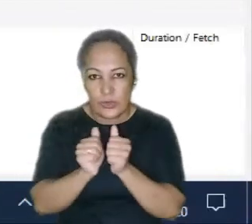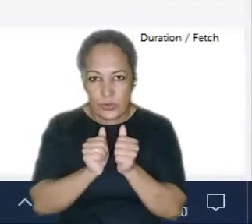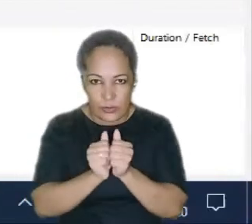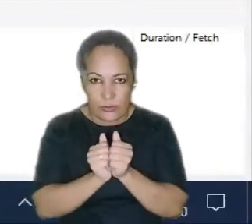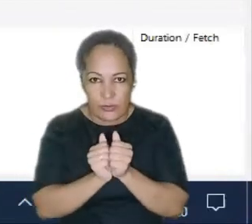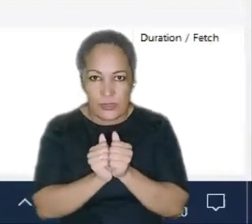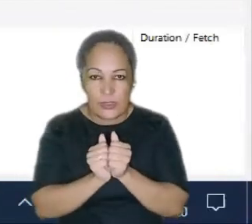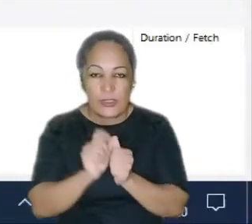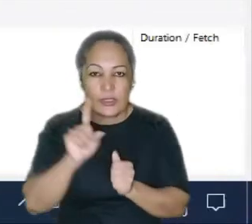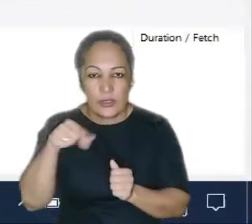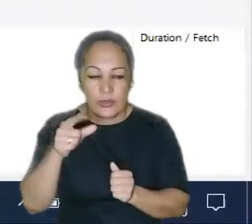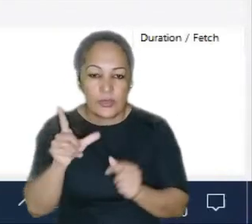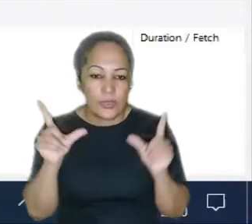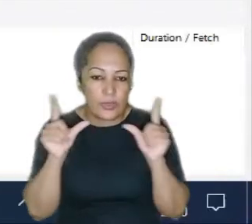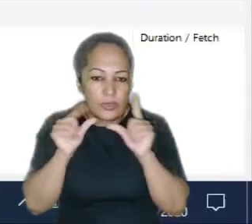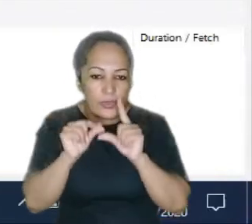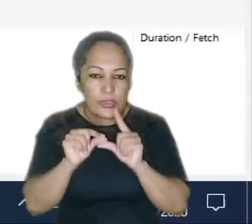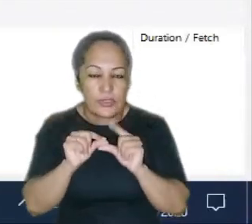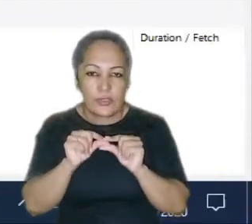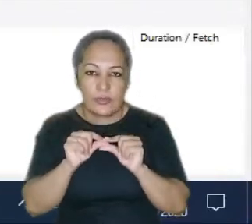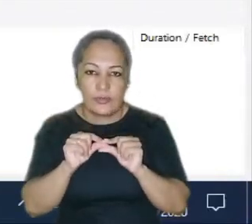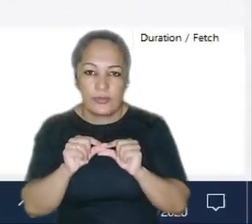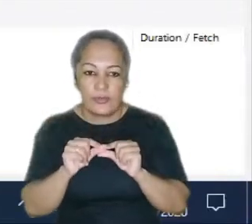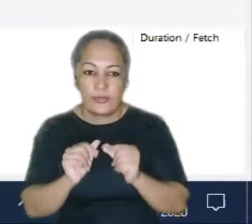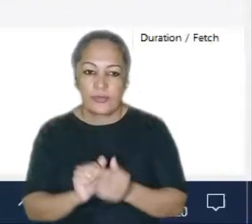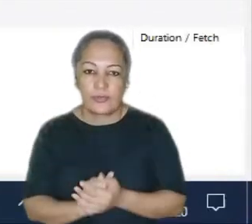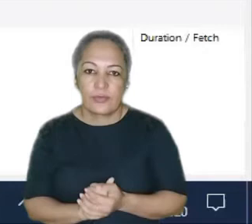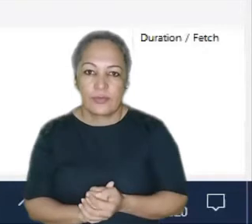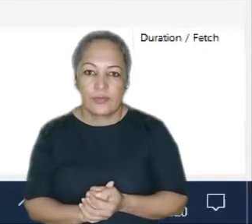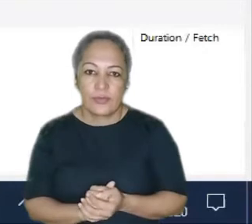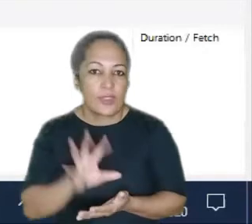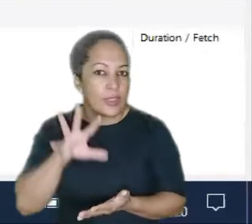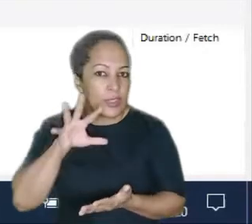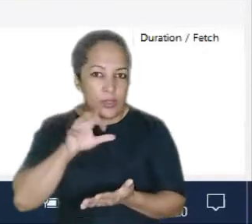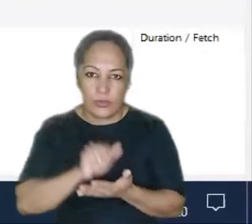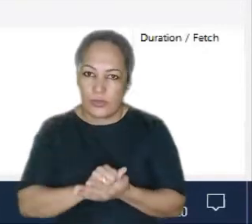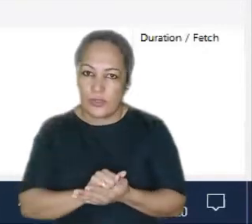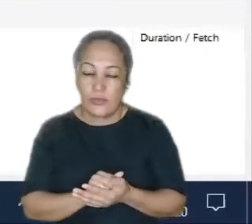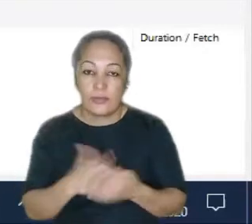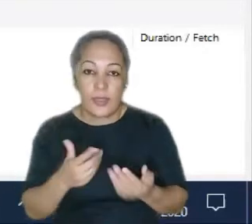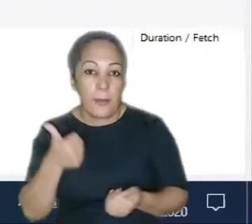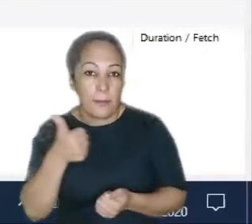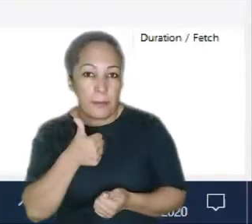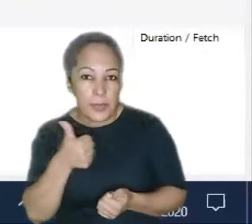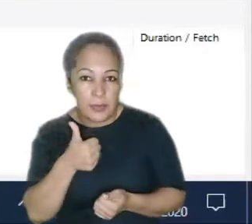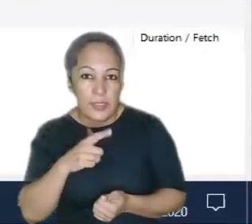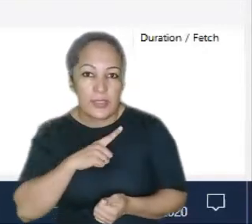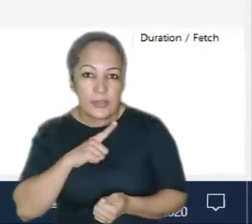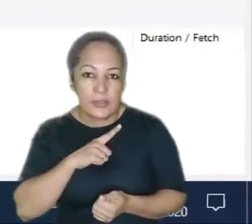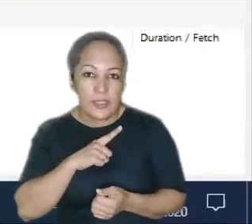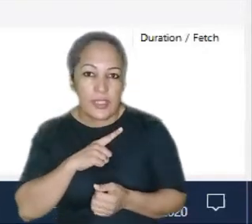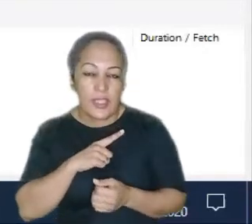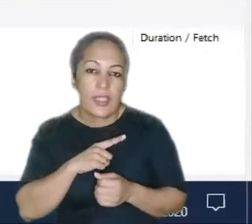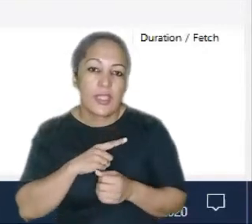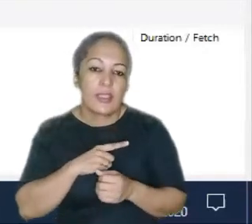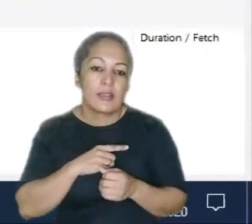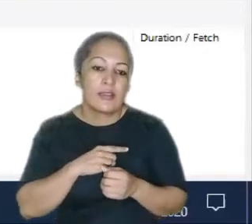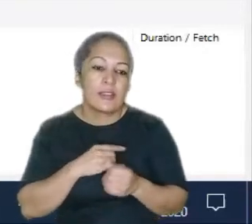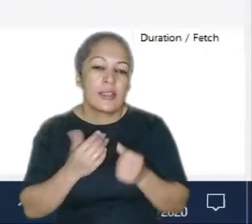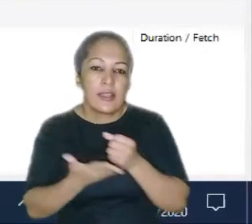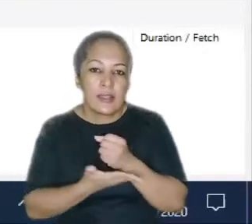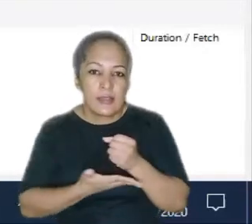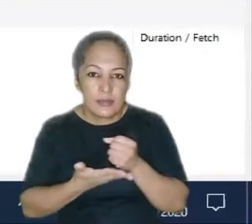esse script. Vamos salvar. Vamos lá. Primeiro, aqui nós temos os esquemas, que são as bases de dados, como eu